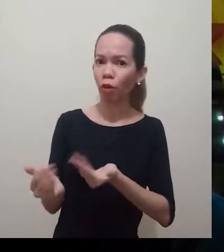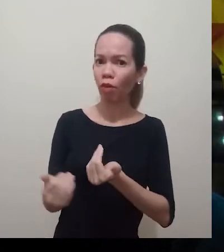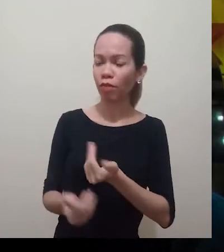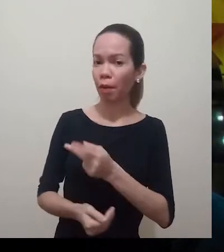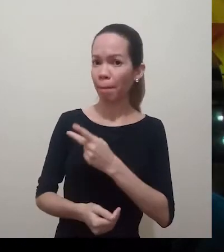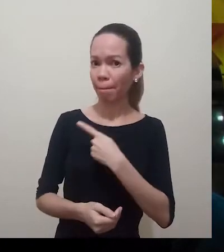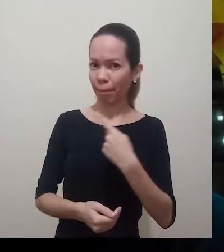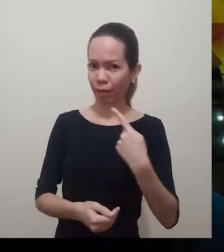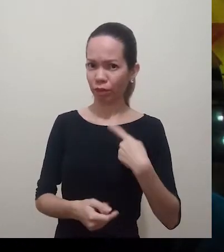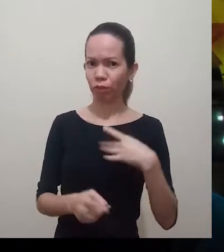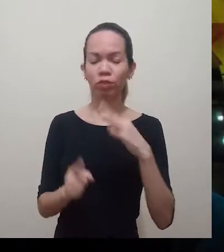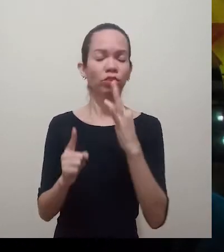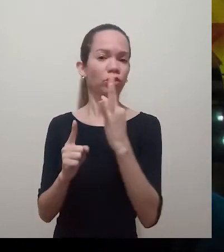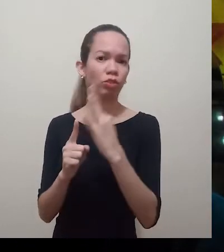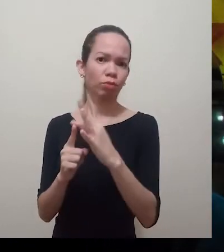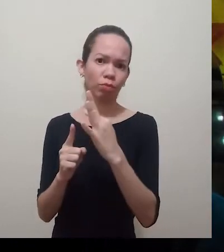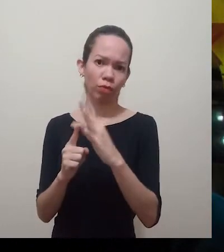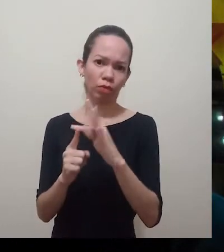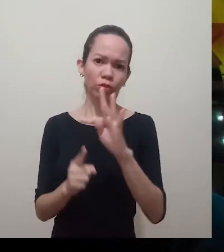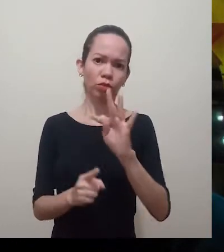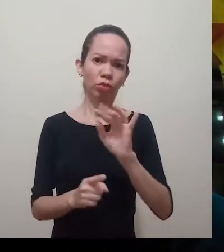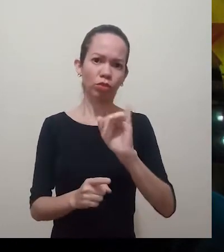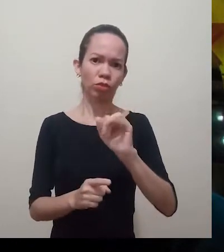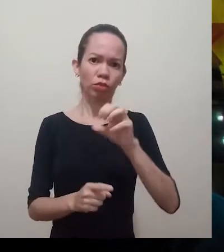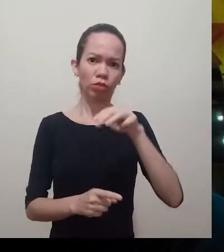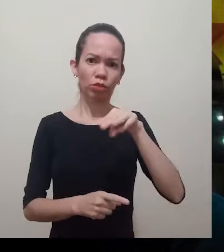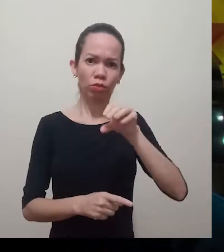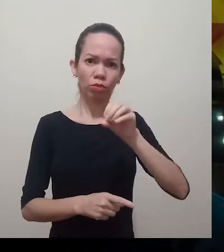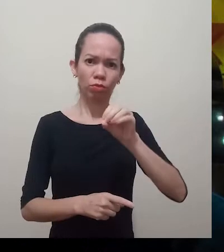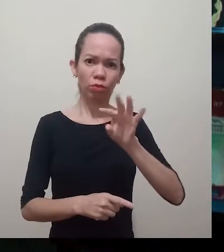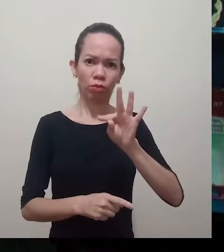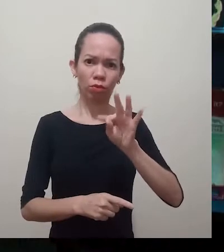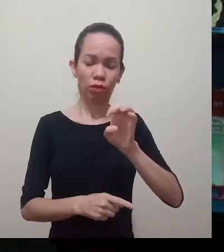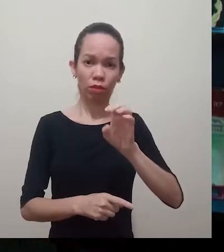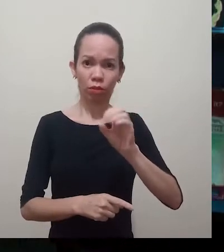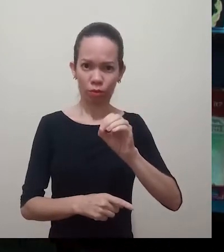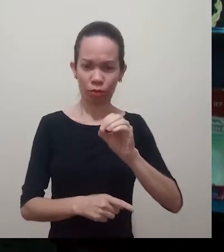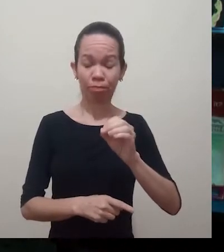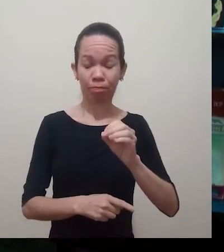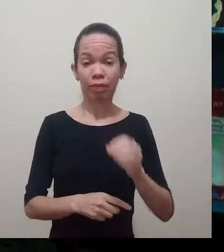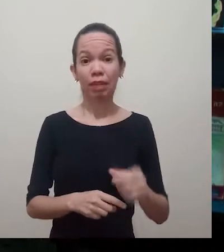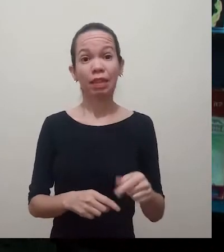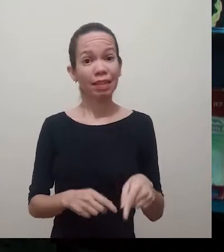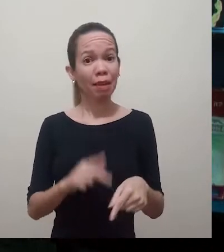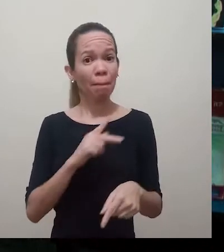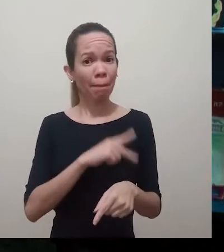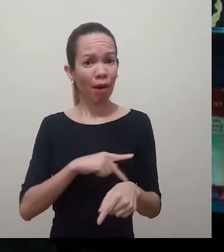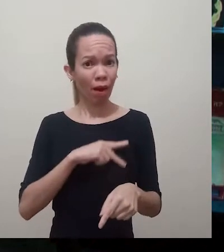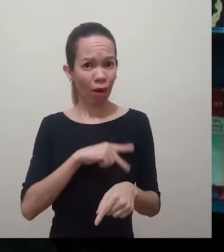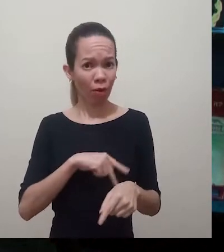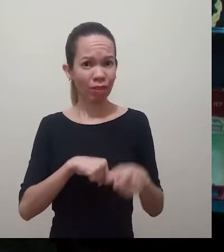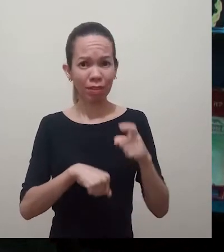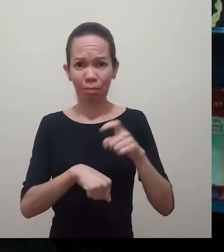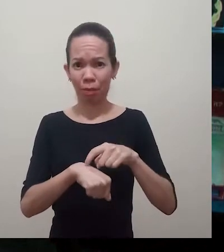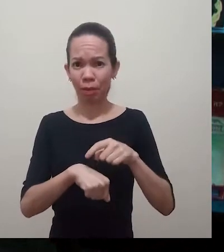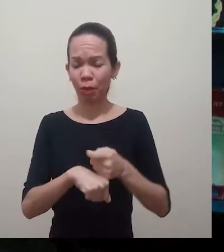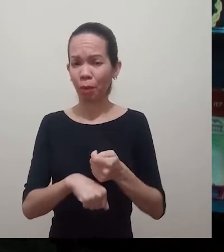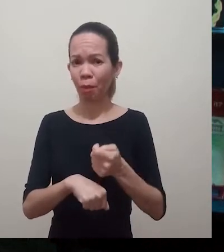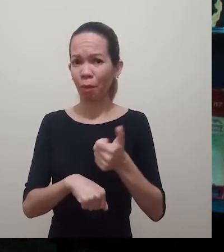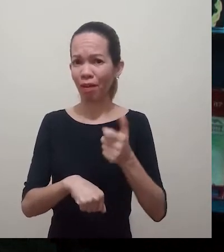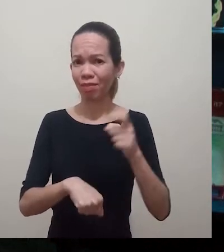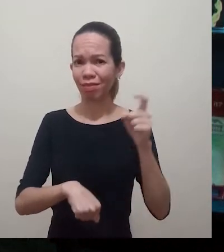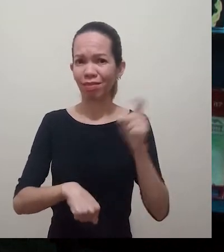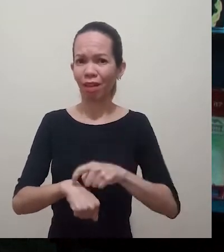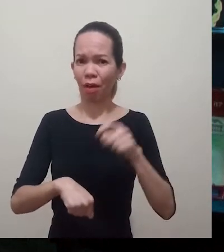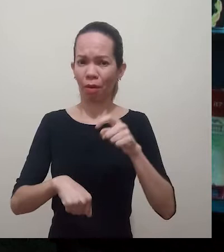pastor timóteo e o apóstolo paulo aqui ele já estava pertinho de ser executado